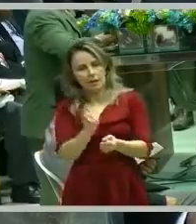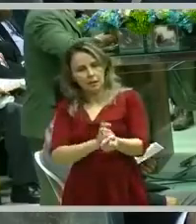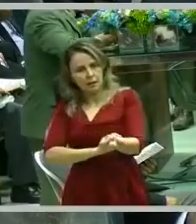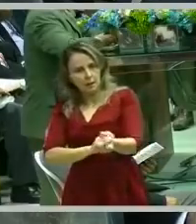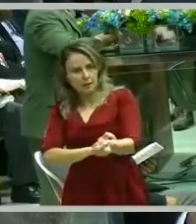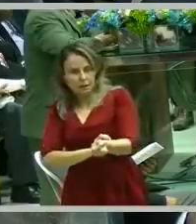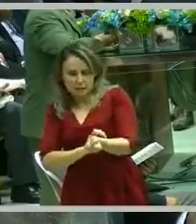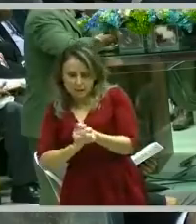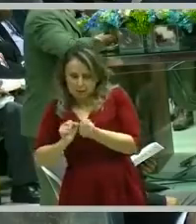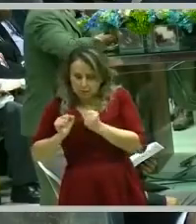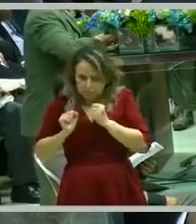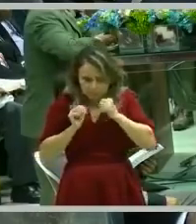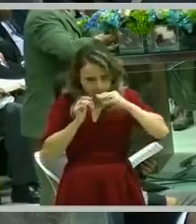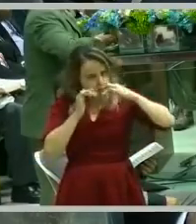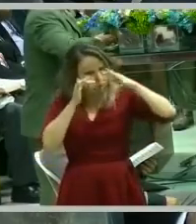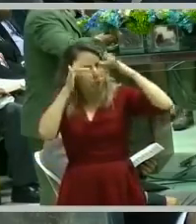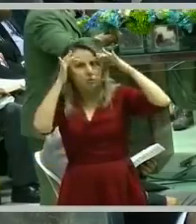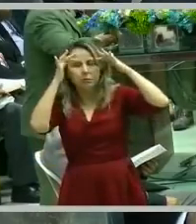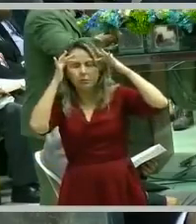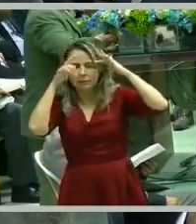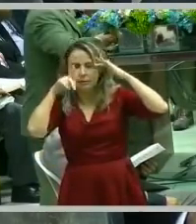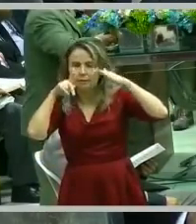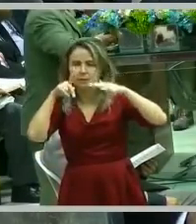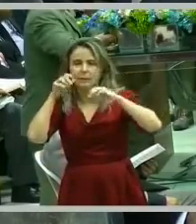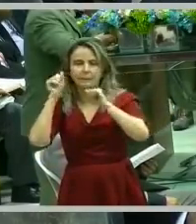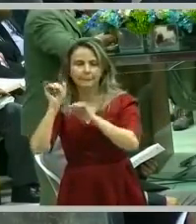se revoltar, você perde a bênção.